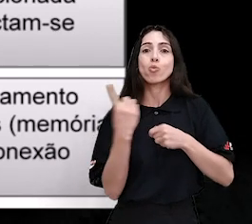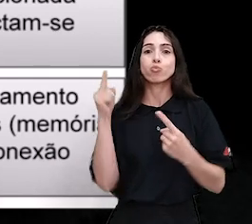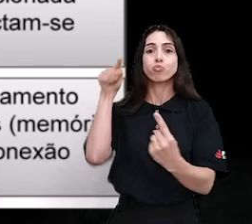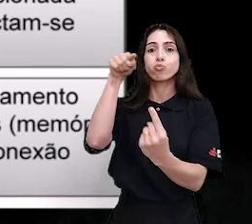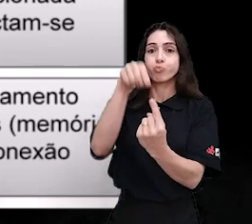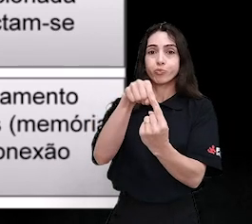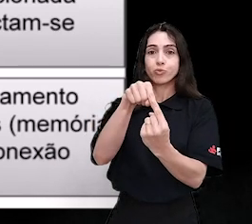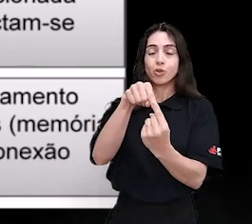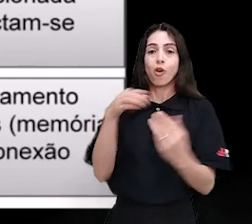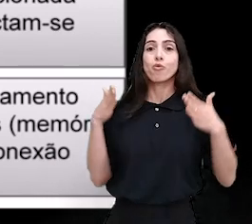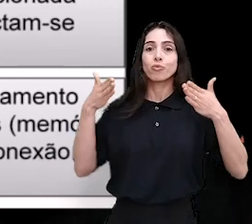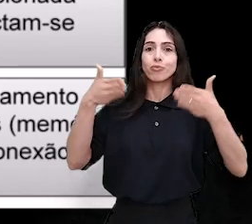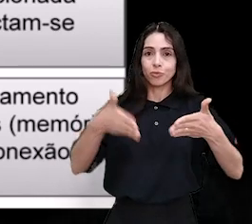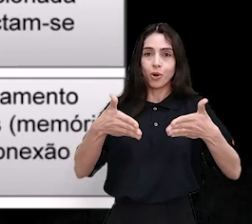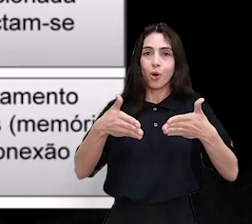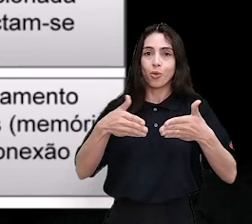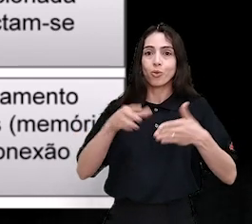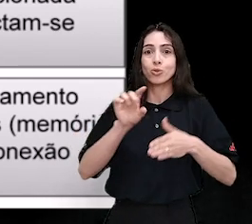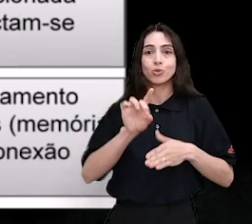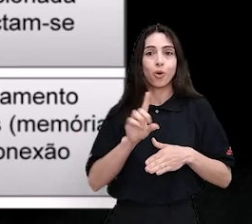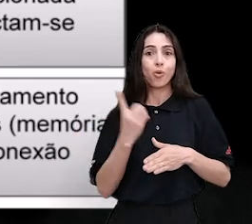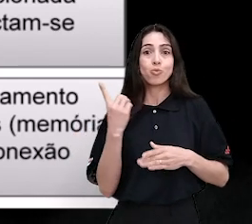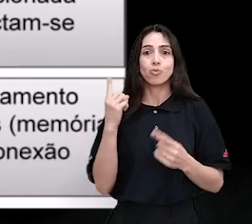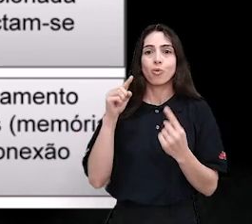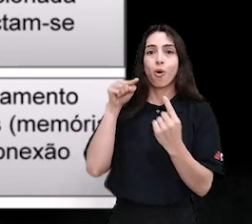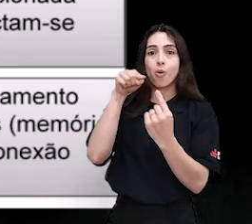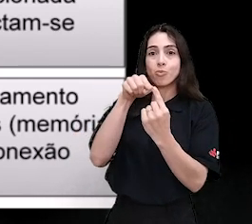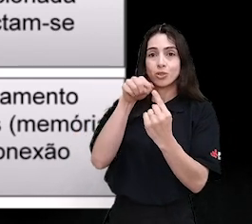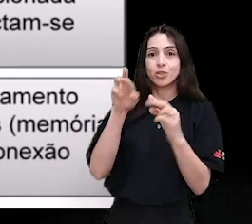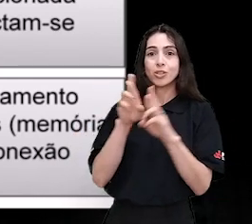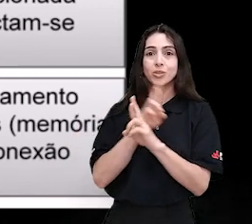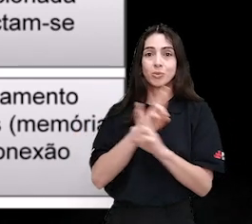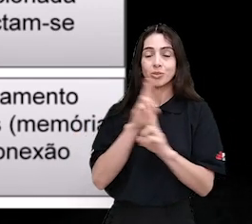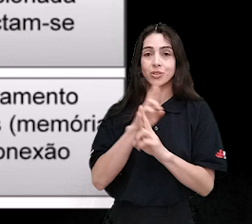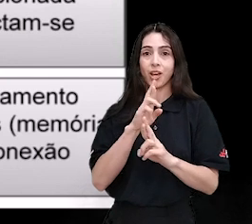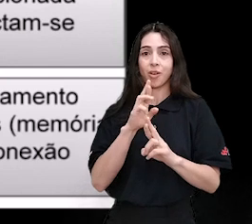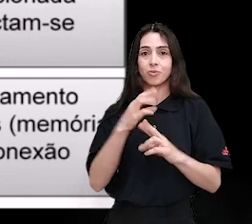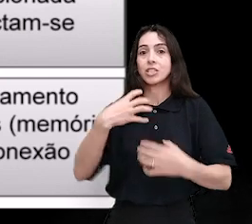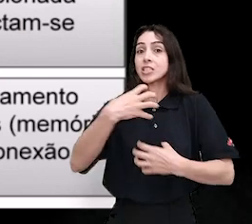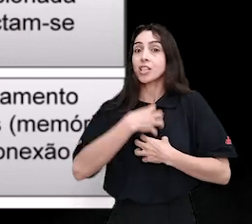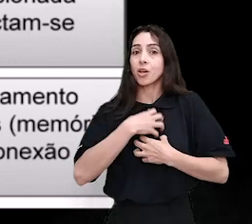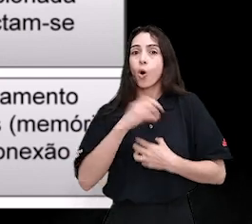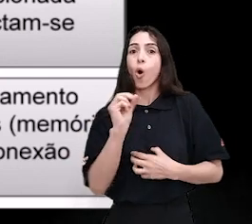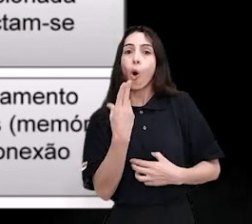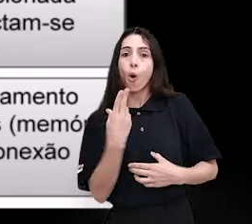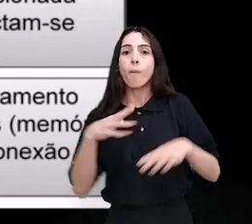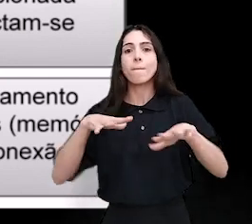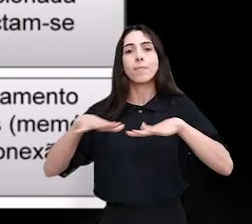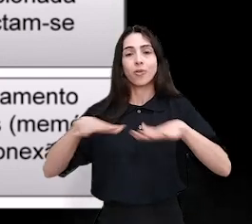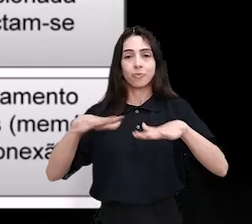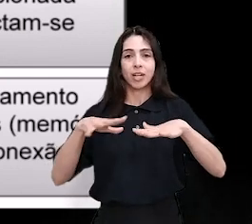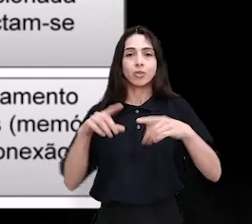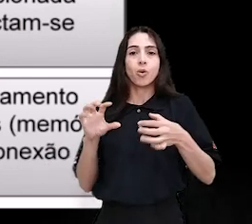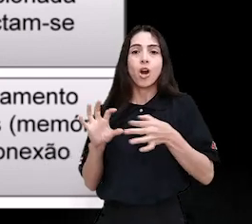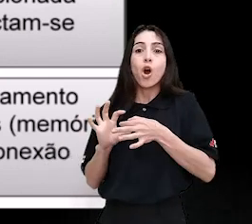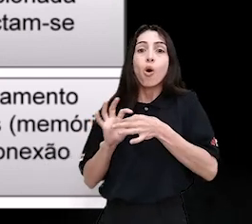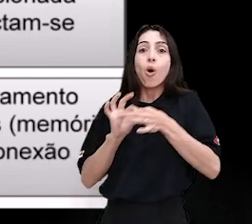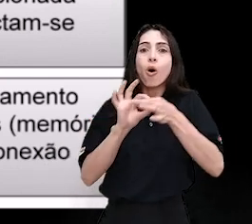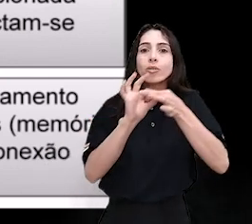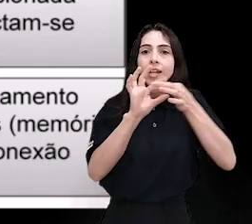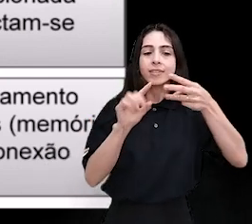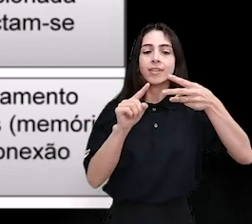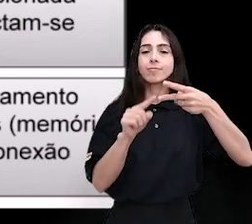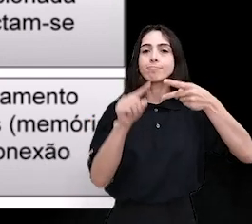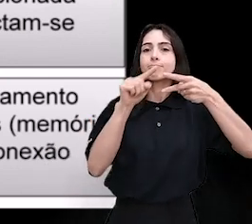unimodais, são indiretamente relacionadas com uma modalidade sensorial ou motora, e elas se